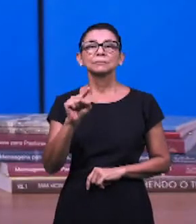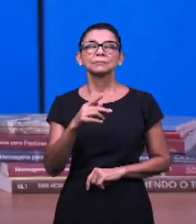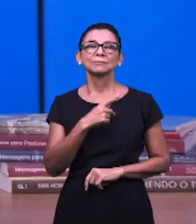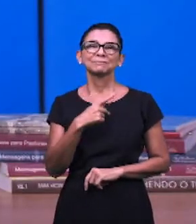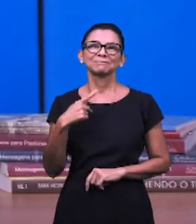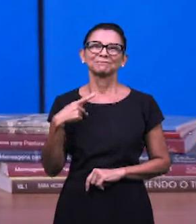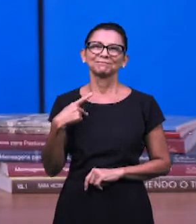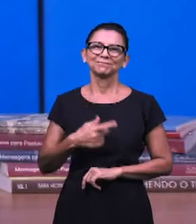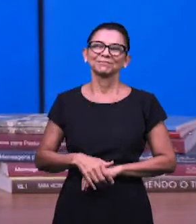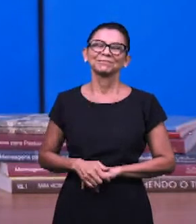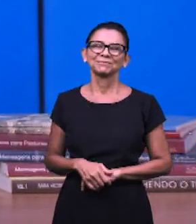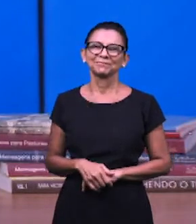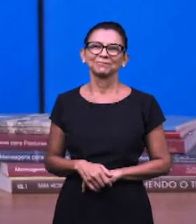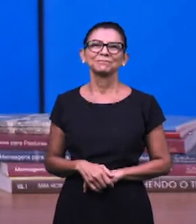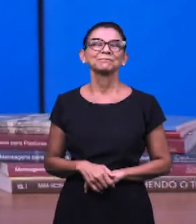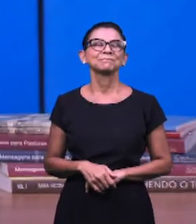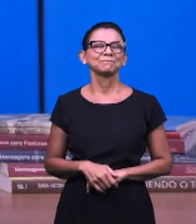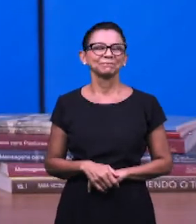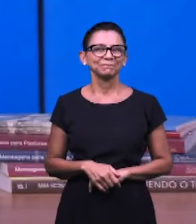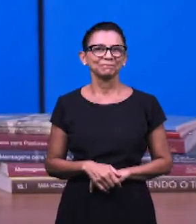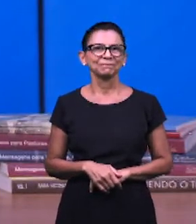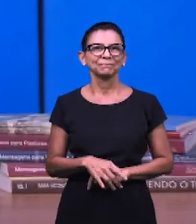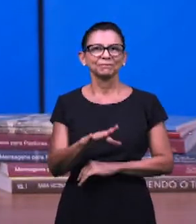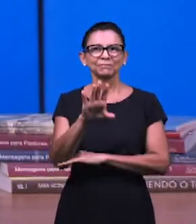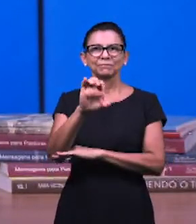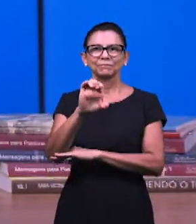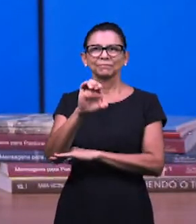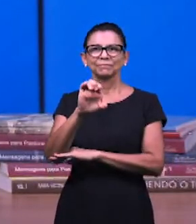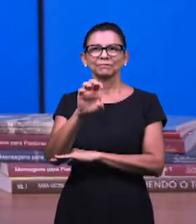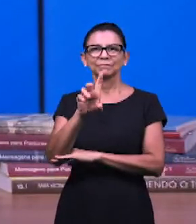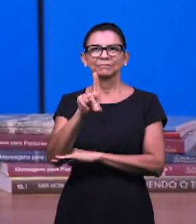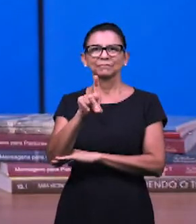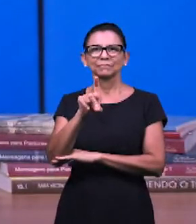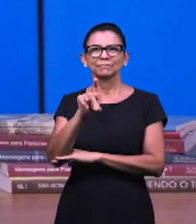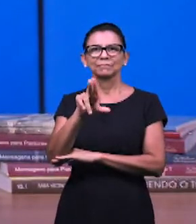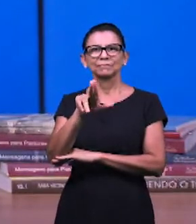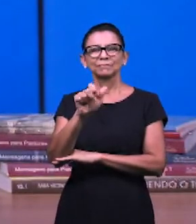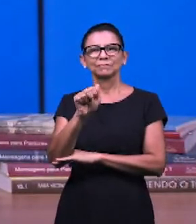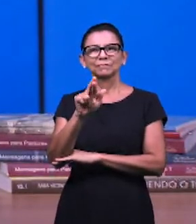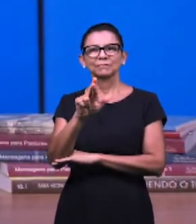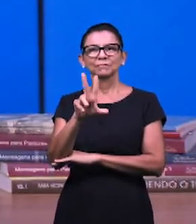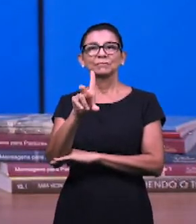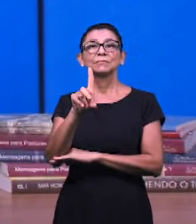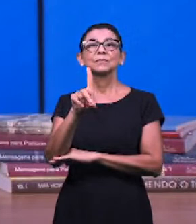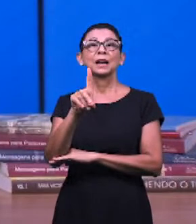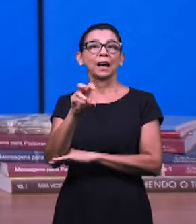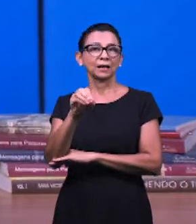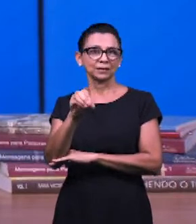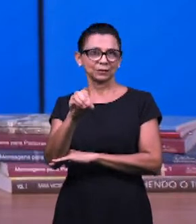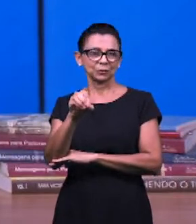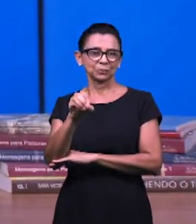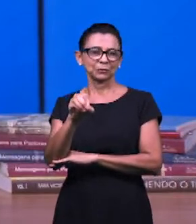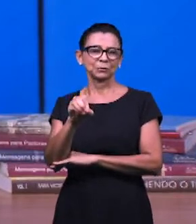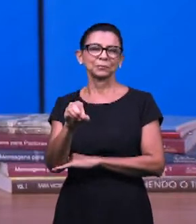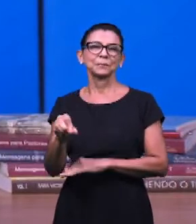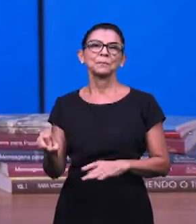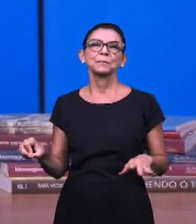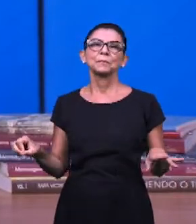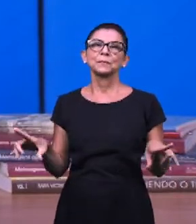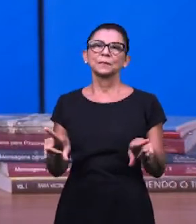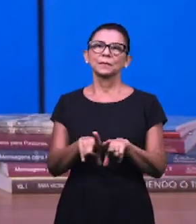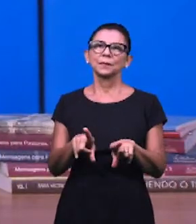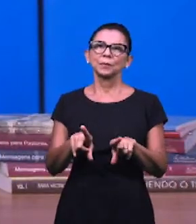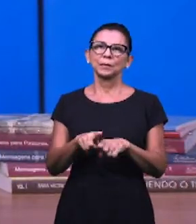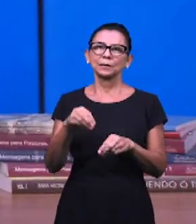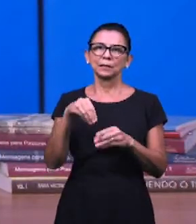pastor, o nosso querido companheiro, o pastor Eduardo, lá de Florianópolis. Ele faz parte também